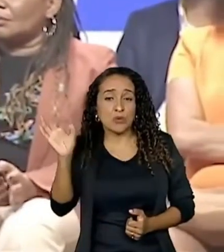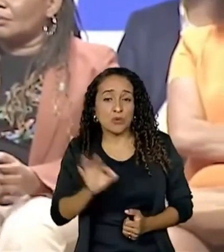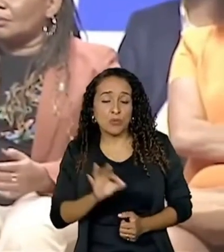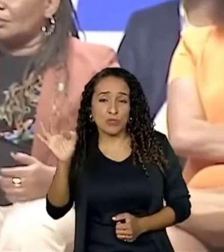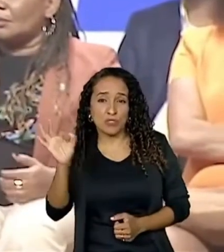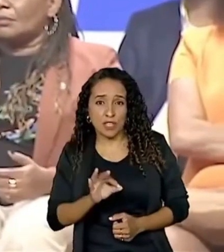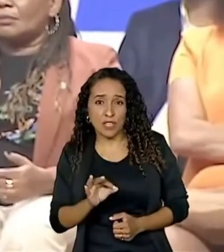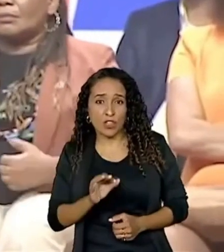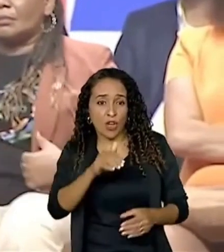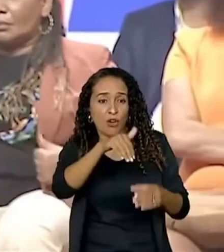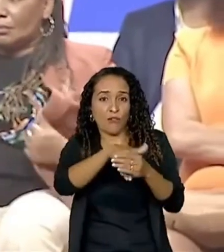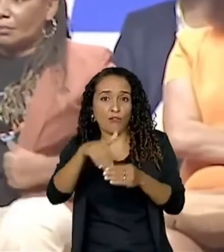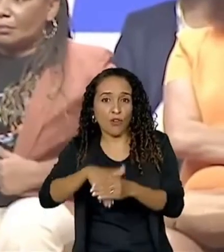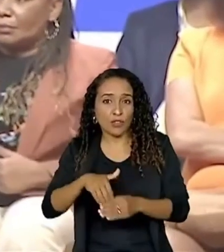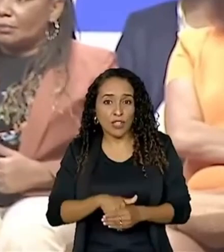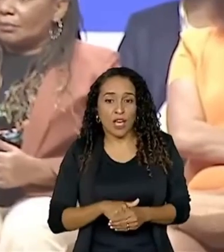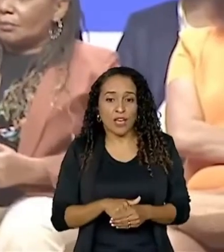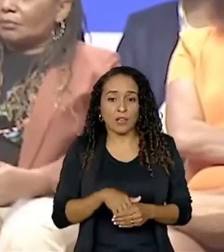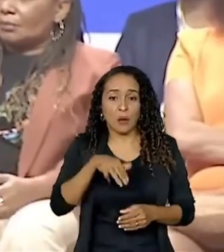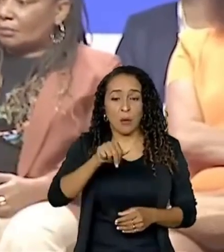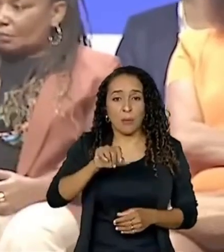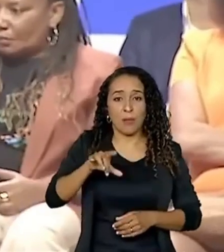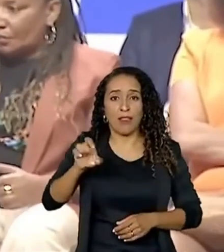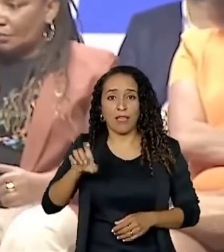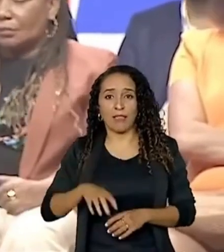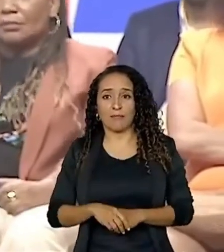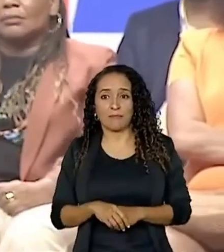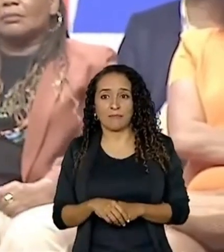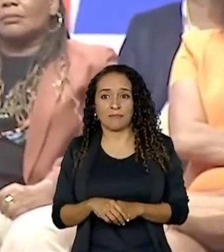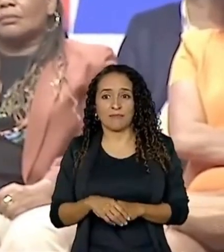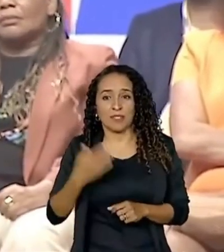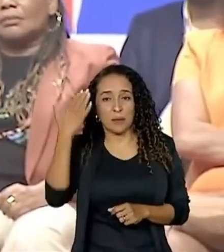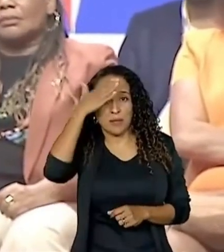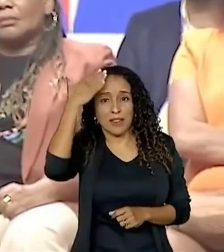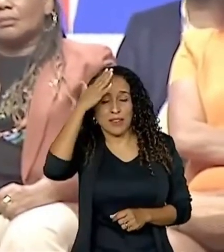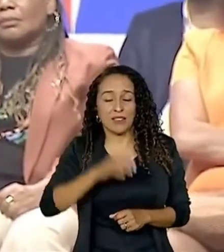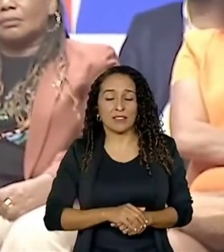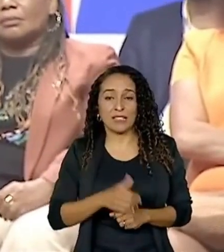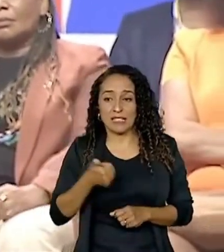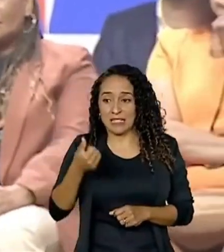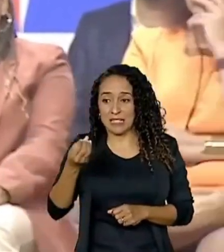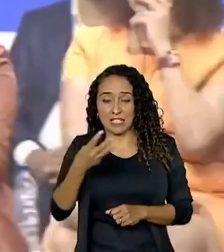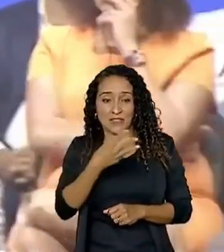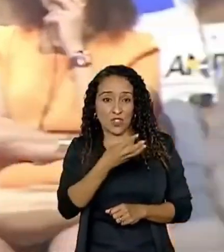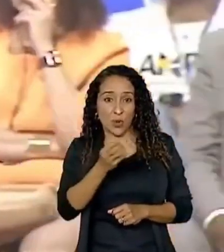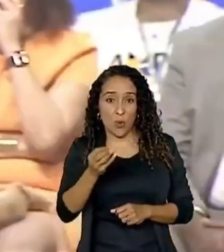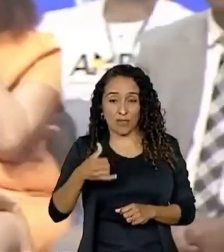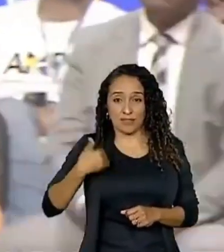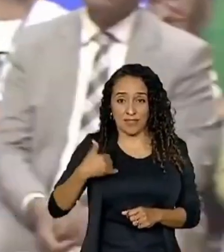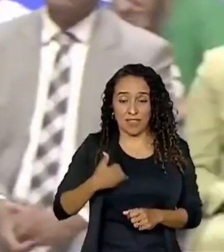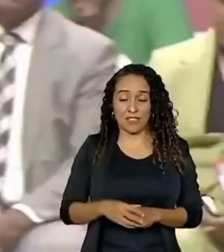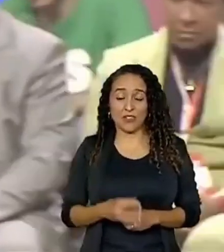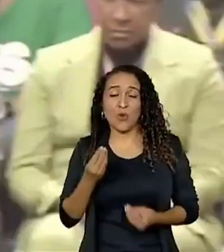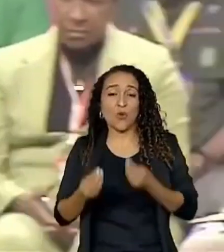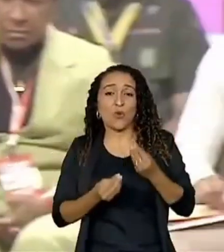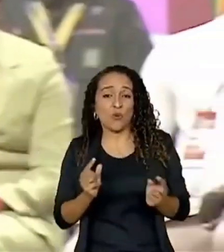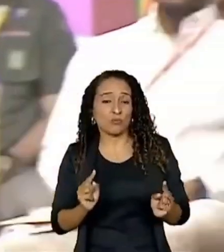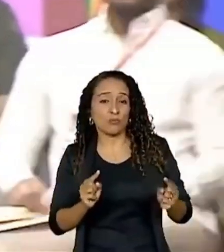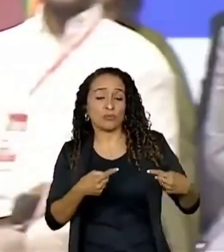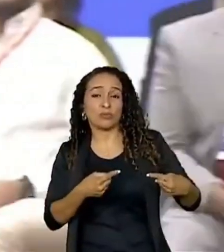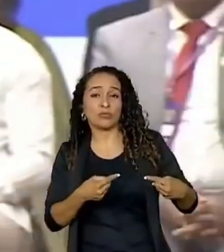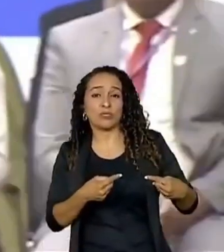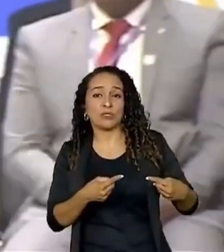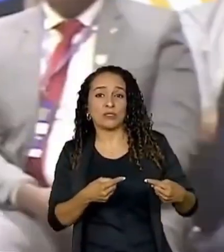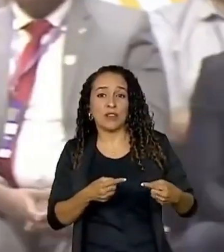65% votaram no Milei de 16 a 24 anos de idade. Como é que a gente vai competir na